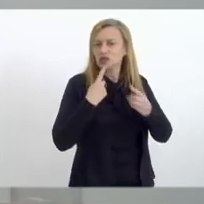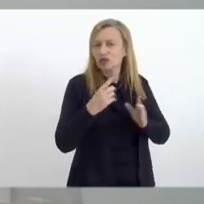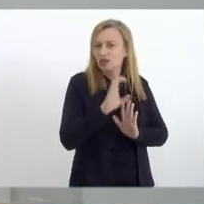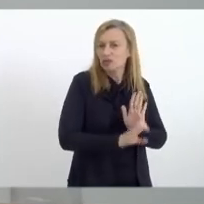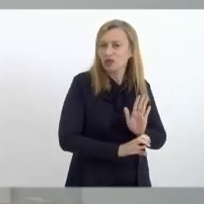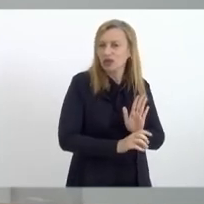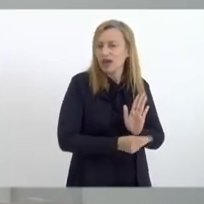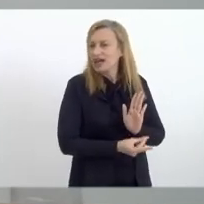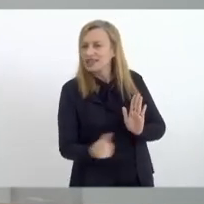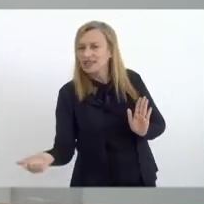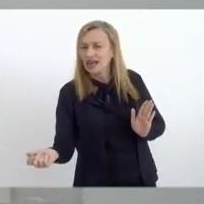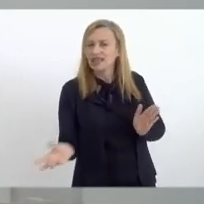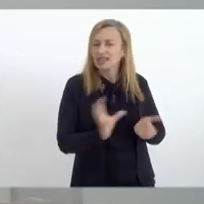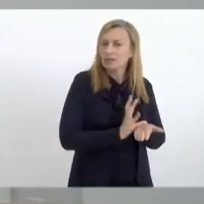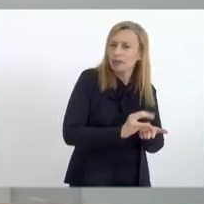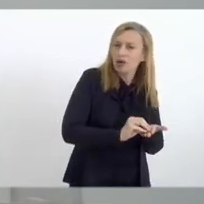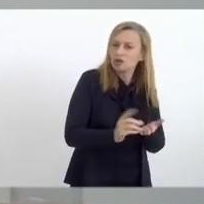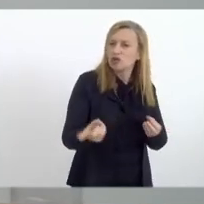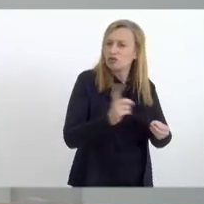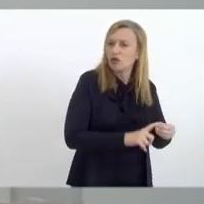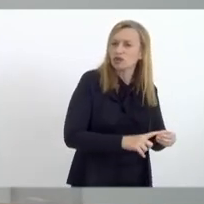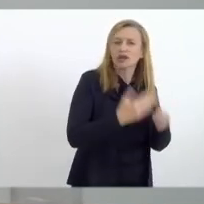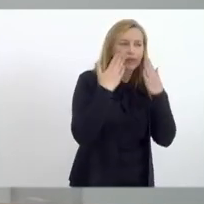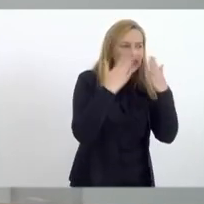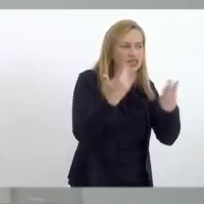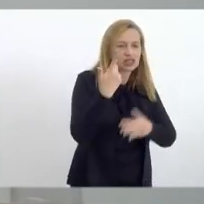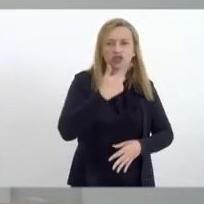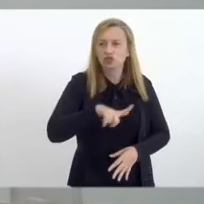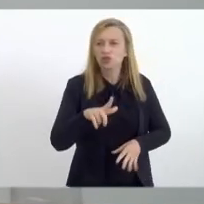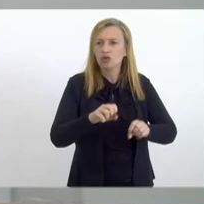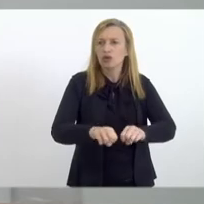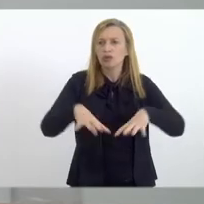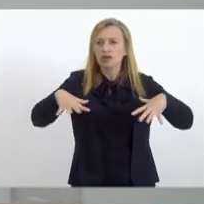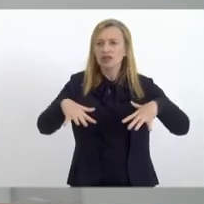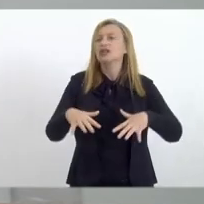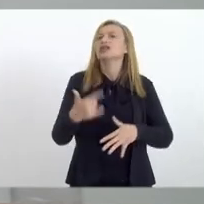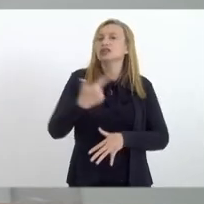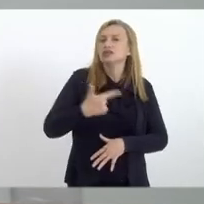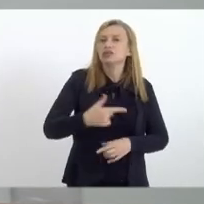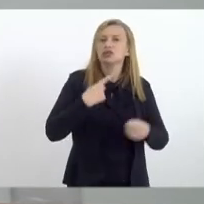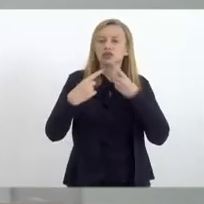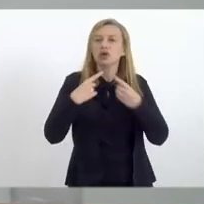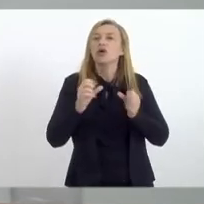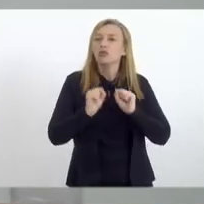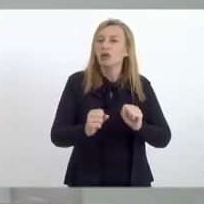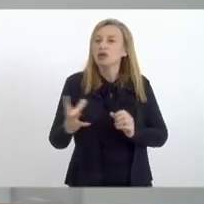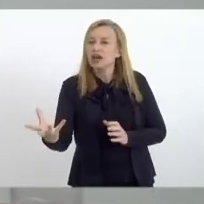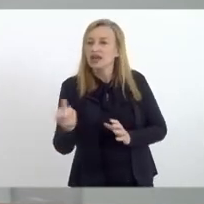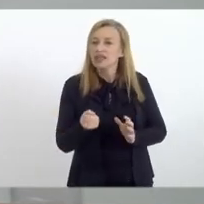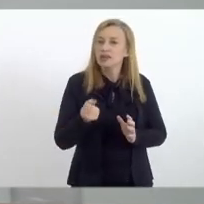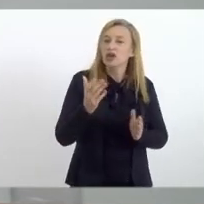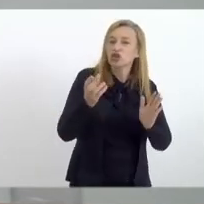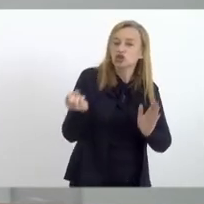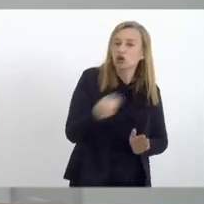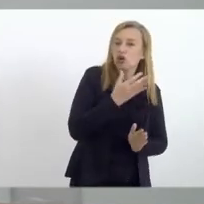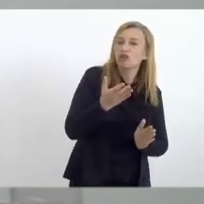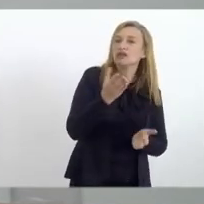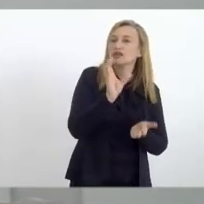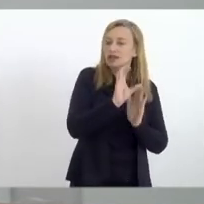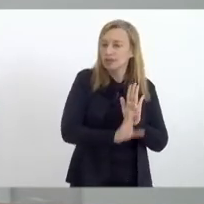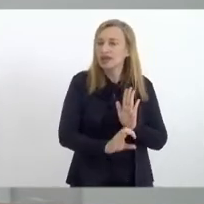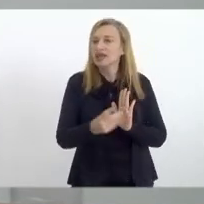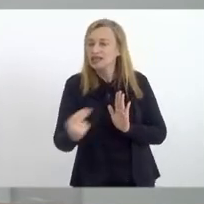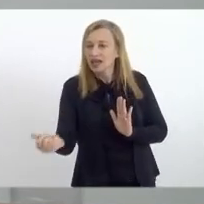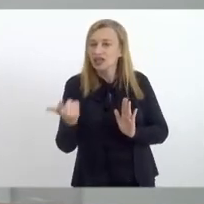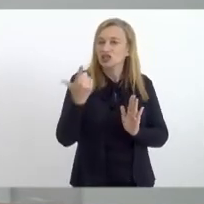volta às comissões temáticas, depois apresenta de novo ao plenário em segunda discussão, pode receber novas emendas, sai outra vez, e